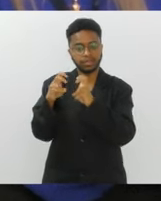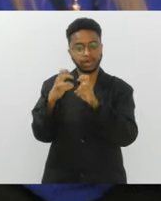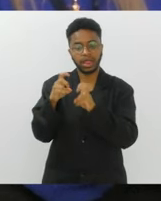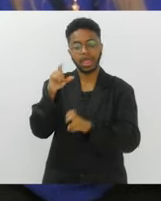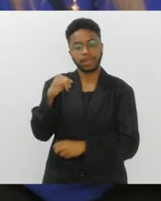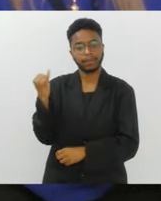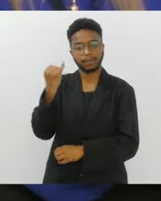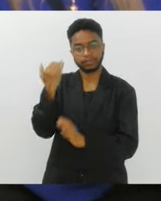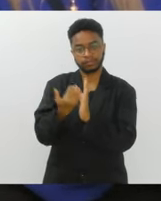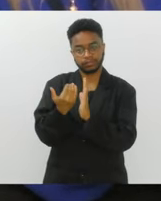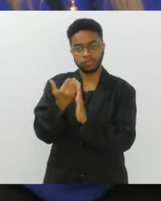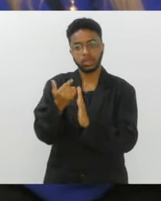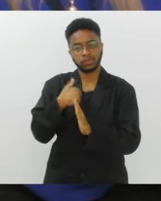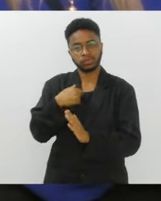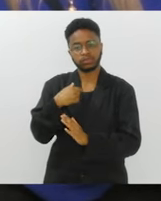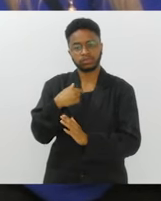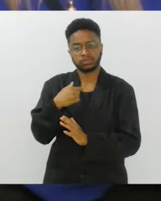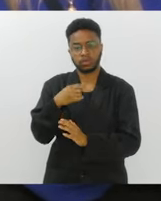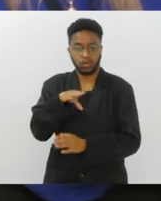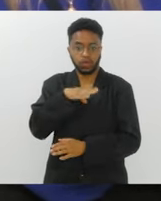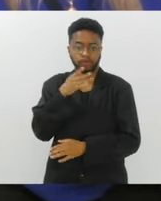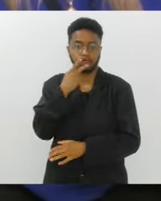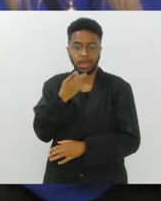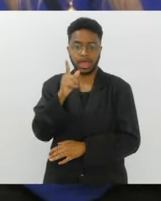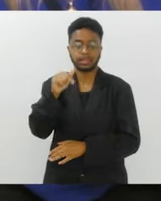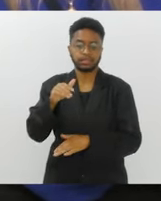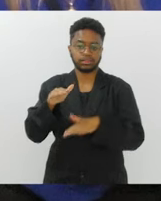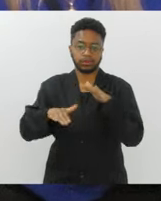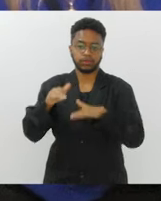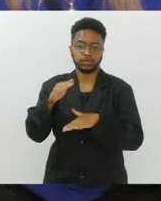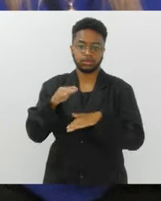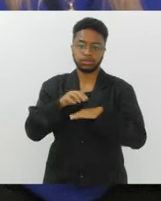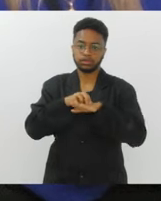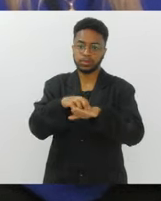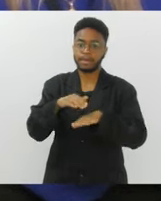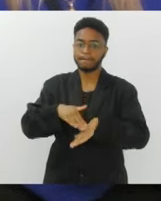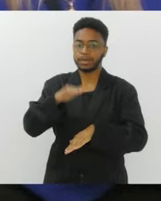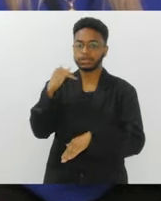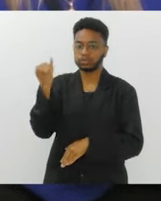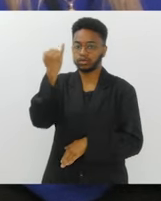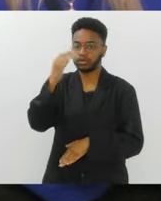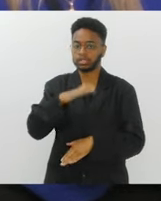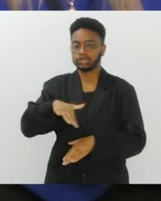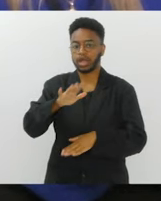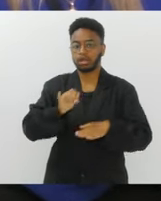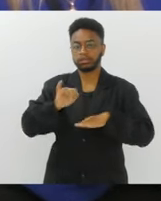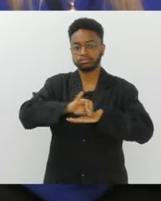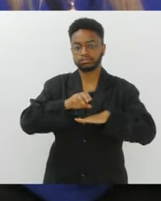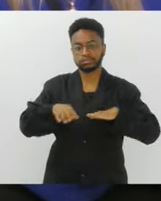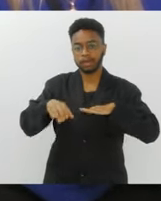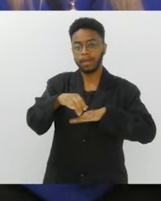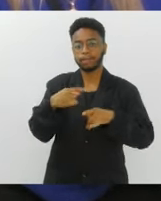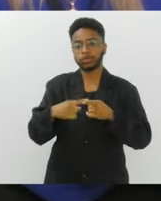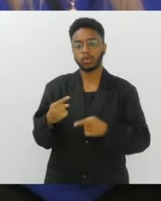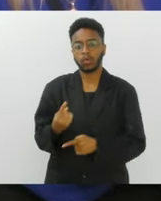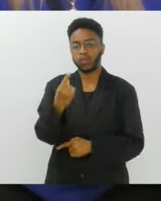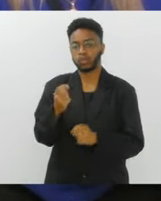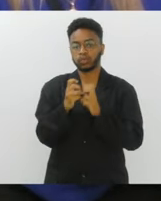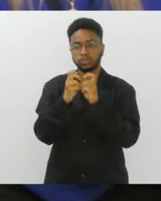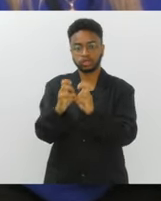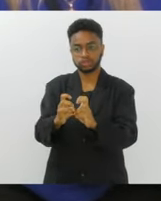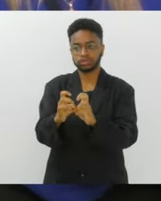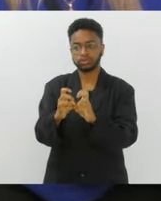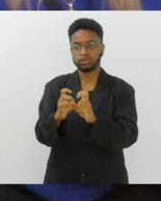eu ouso dizer que é o transporte mais importante da região metropolitana do Rio de Janeiro, porque é o único transporte a